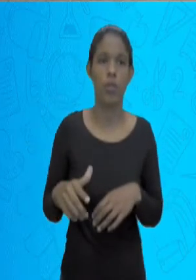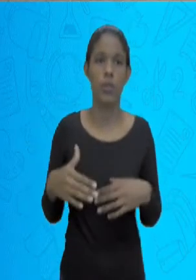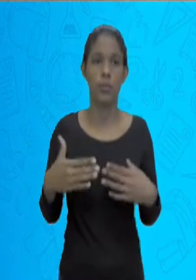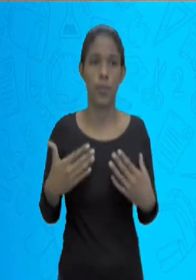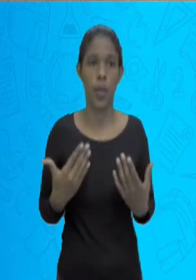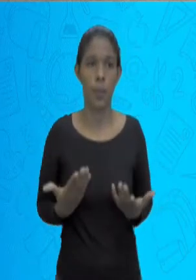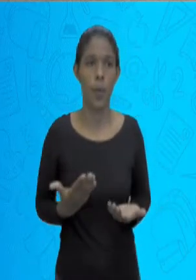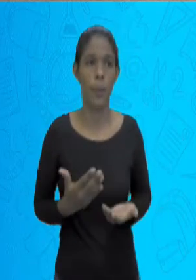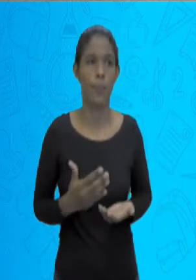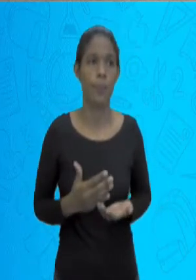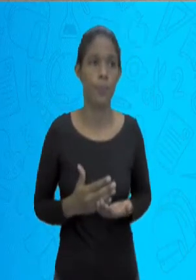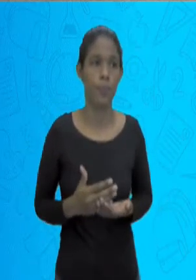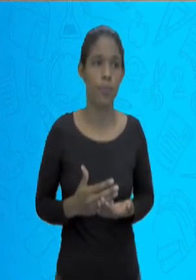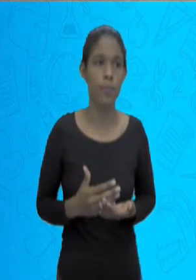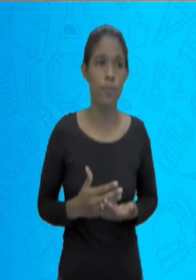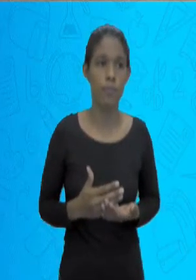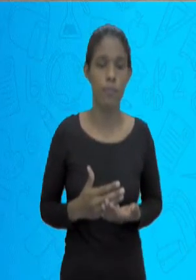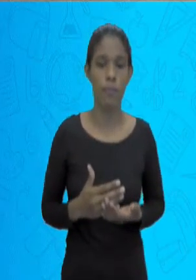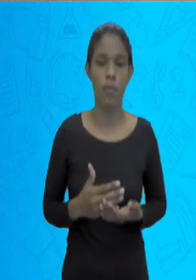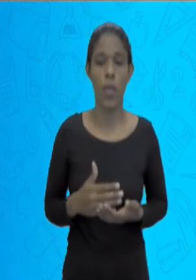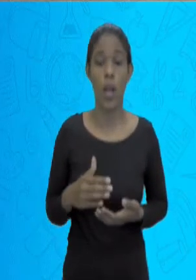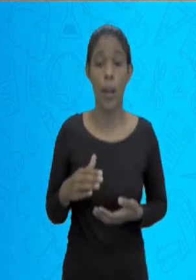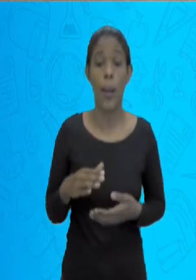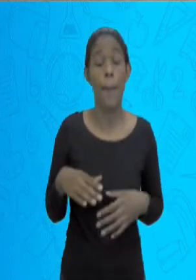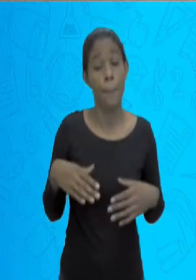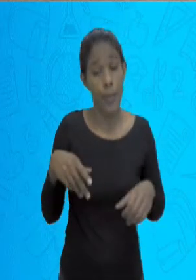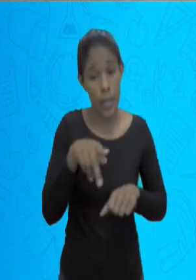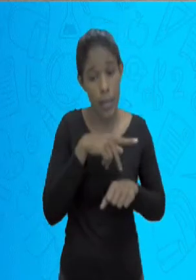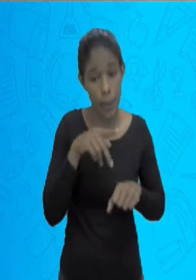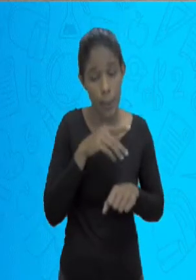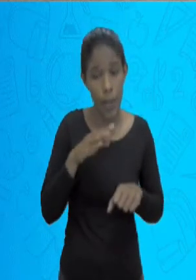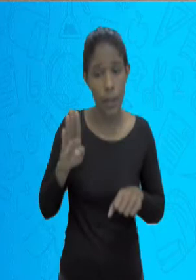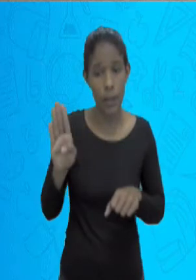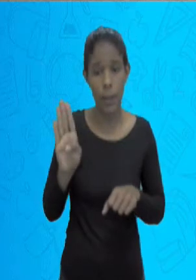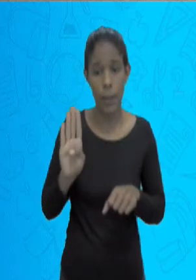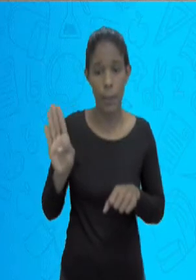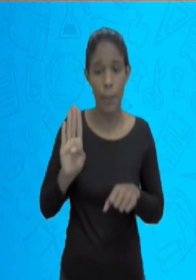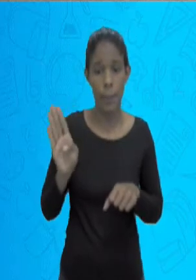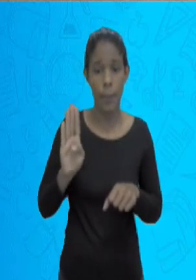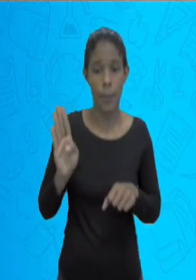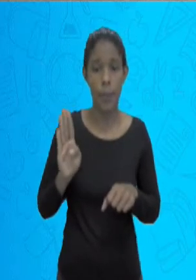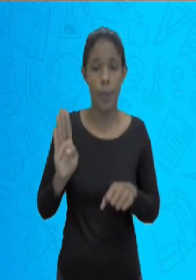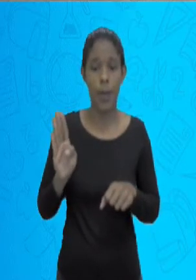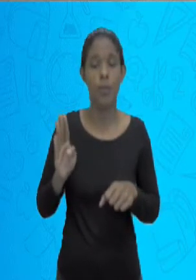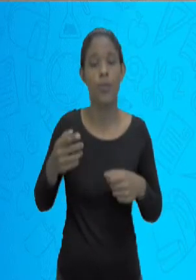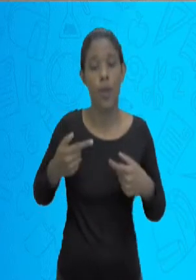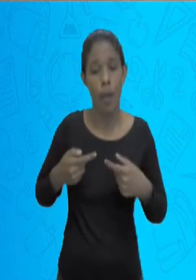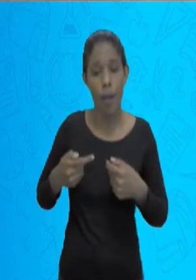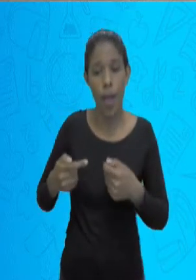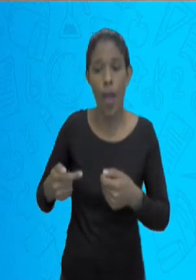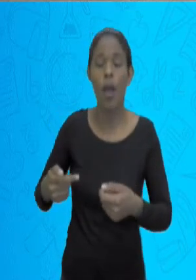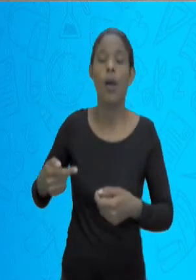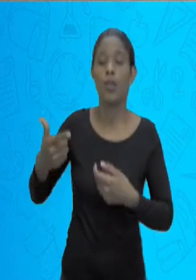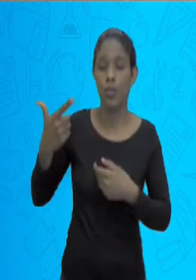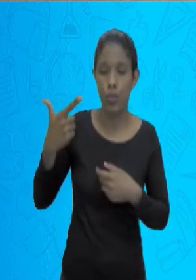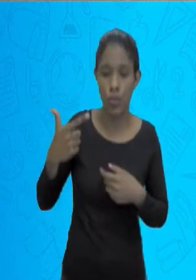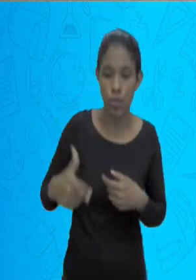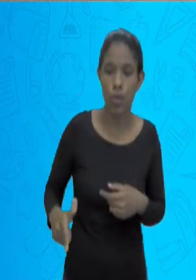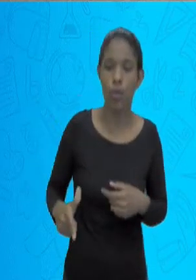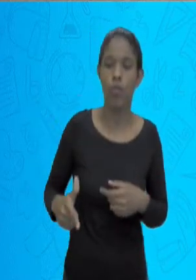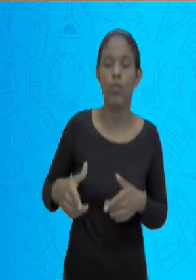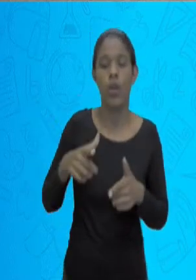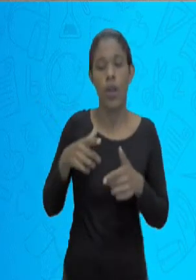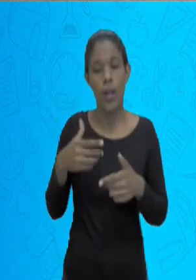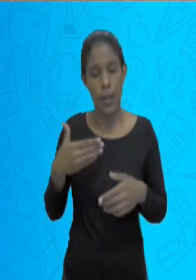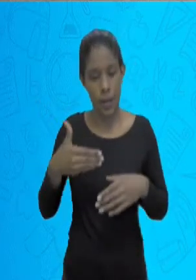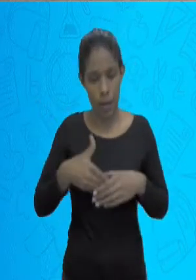Waterloo, que fica na Bélgica, onde foi vencido definitivamente e aprisionado pelo